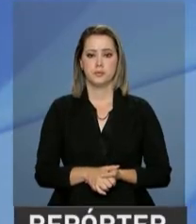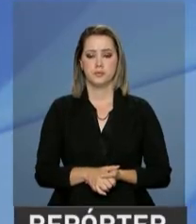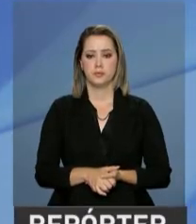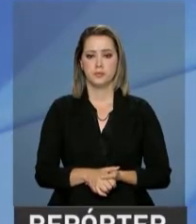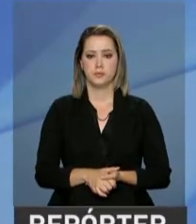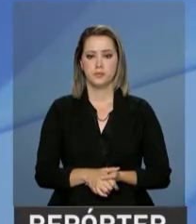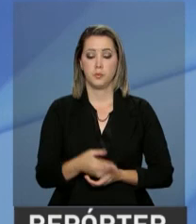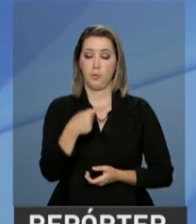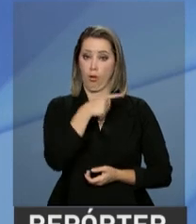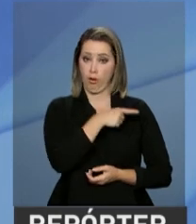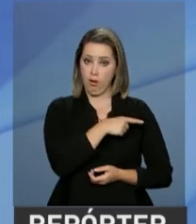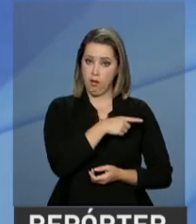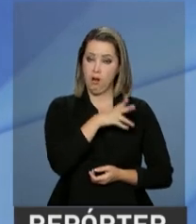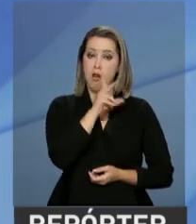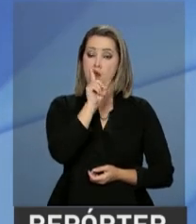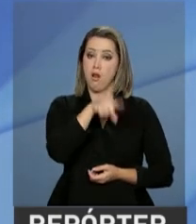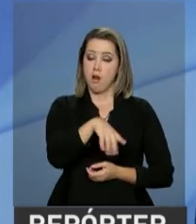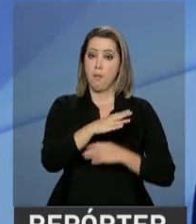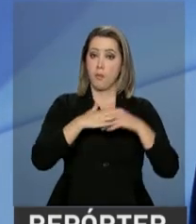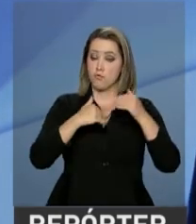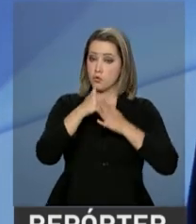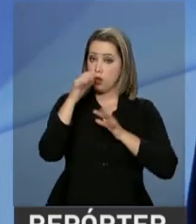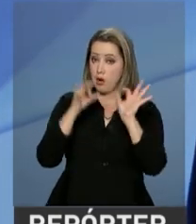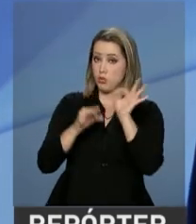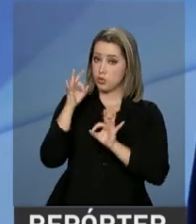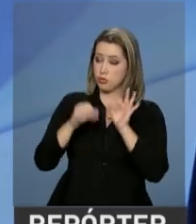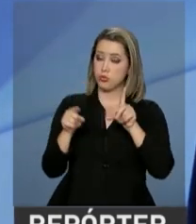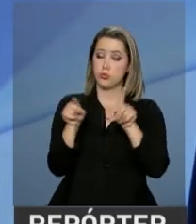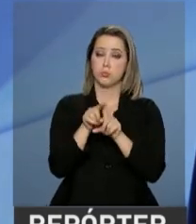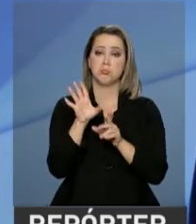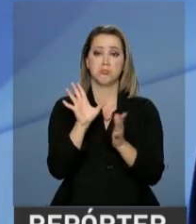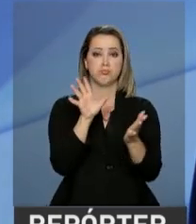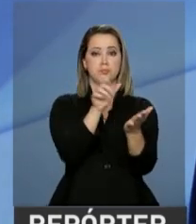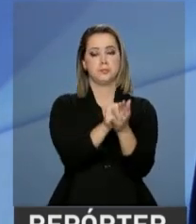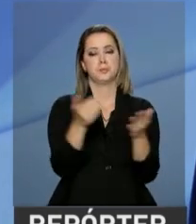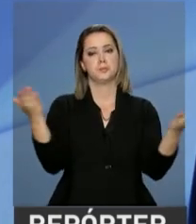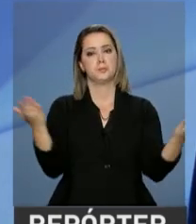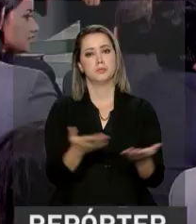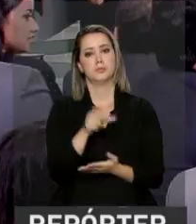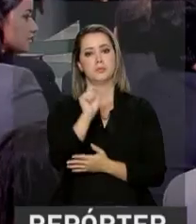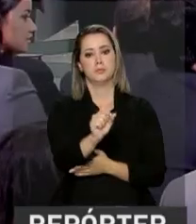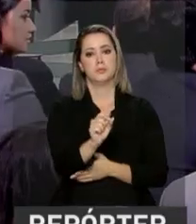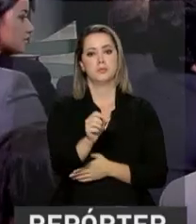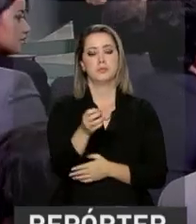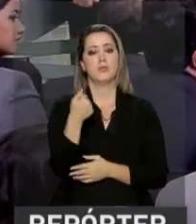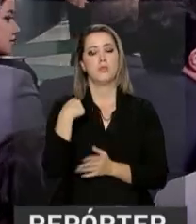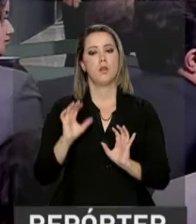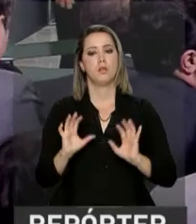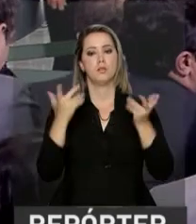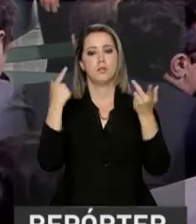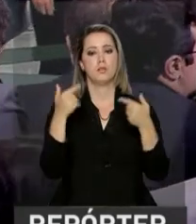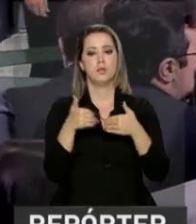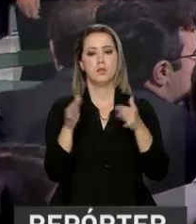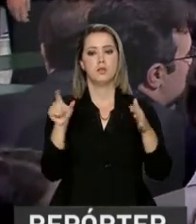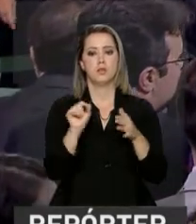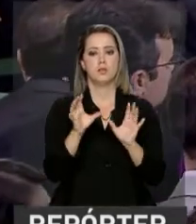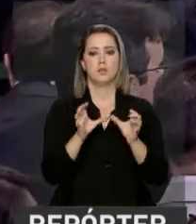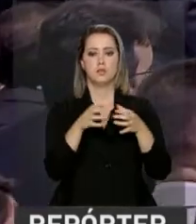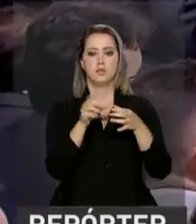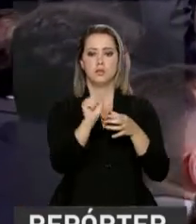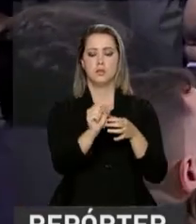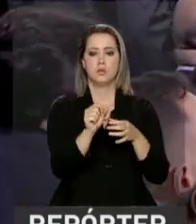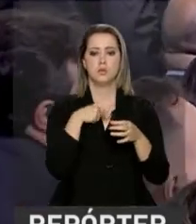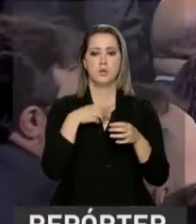O jurista Torquato Jardim tomou posse como ministro da Justiça e Segurança Pública em cerimônia com a presença de